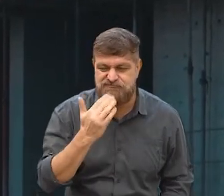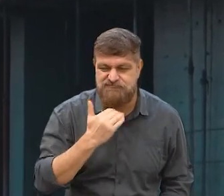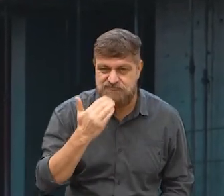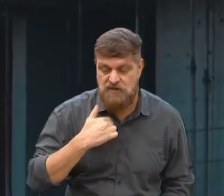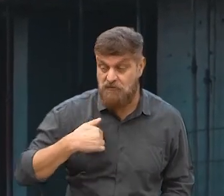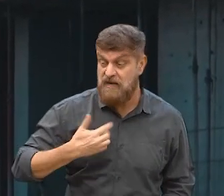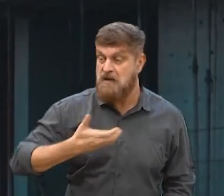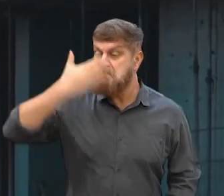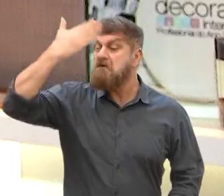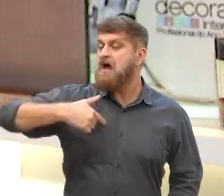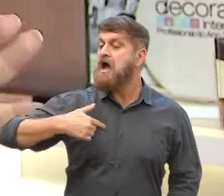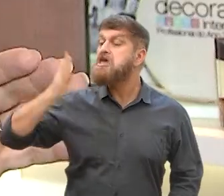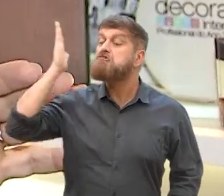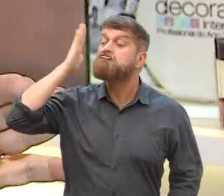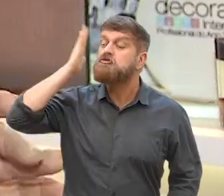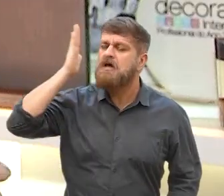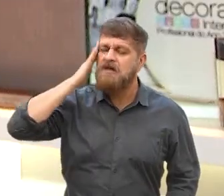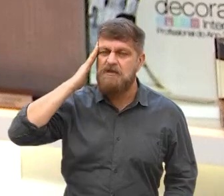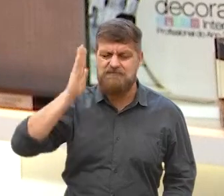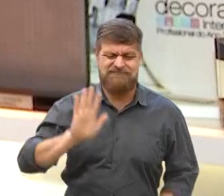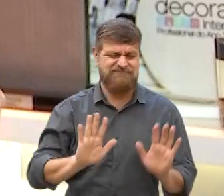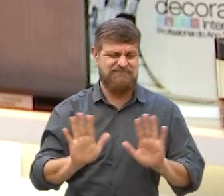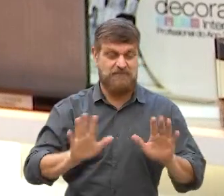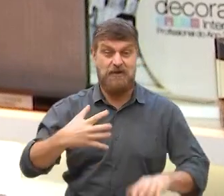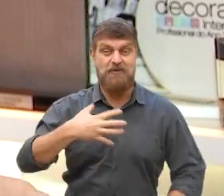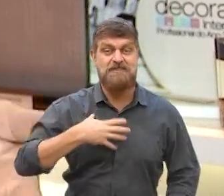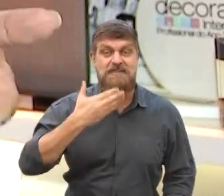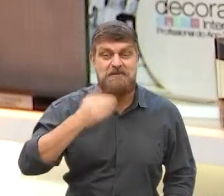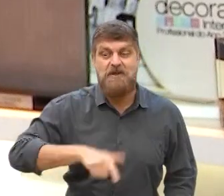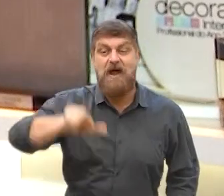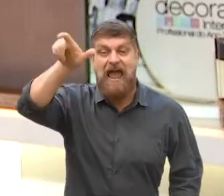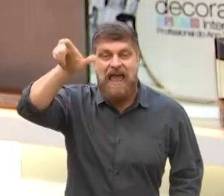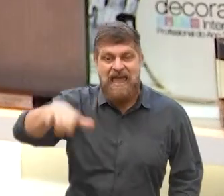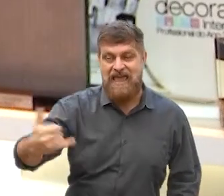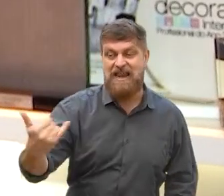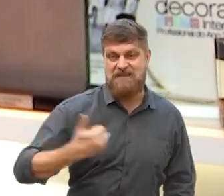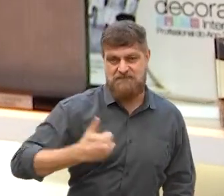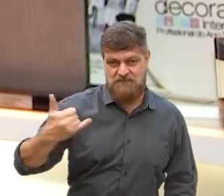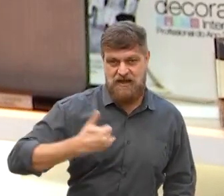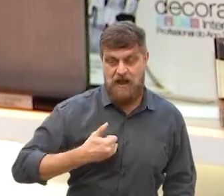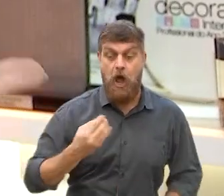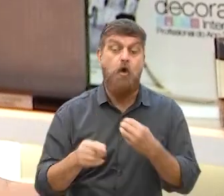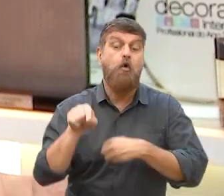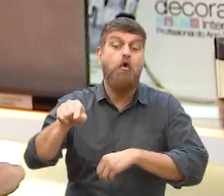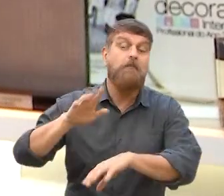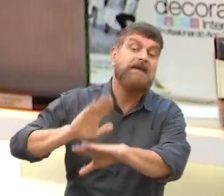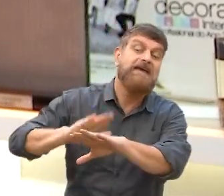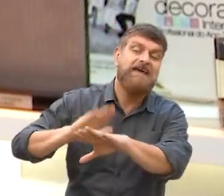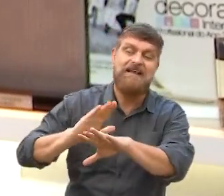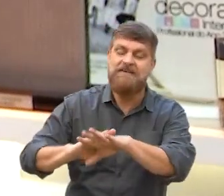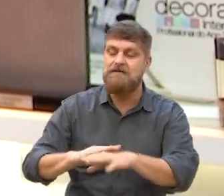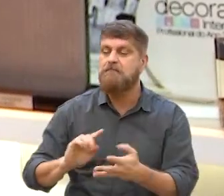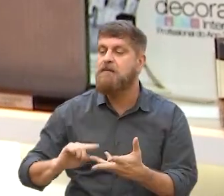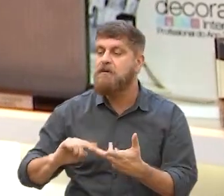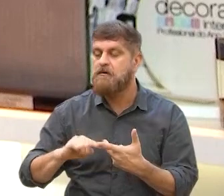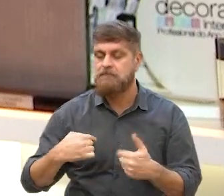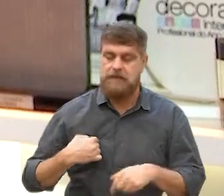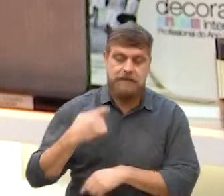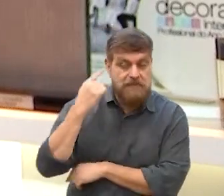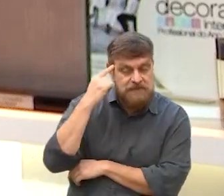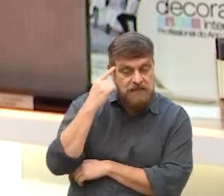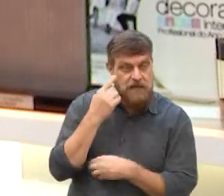gente correr atrás das coisas. O mercado foi nos atraindo e nos chamando para